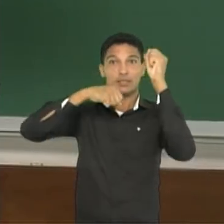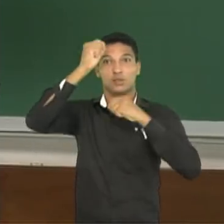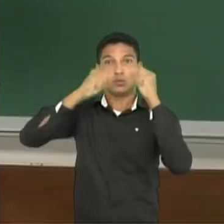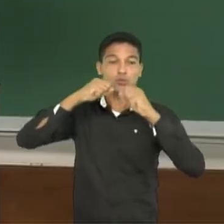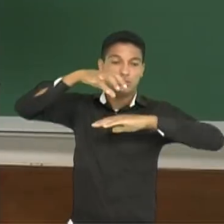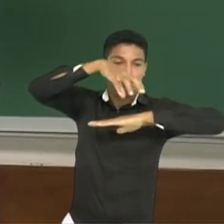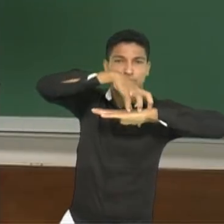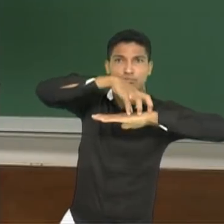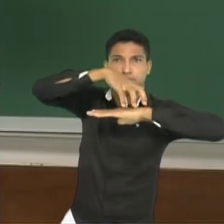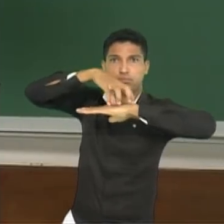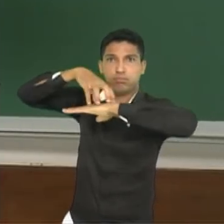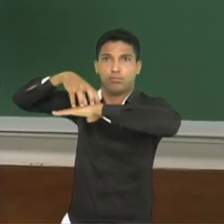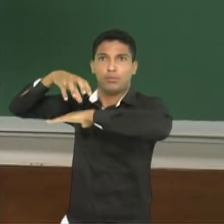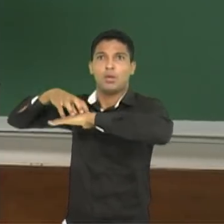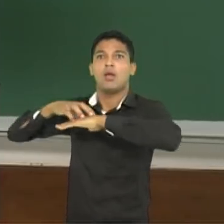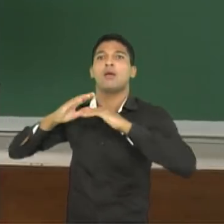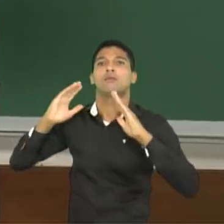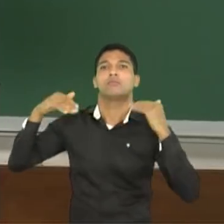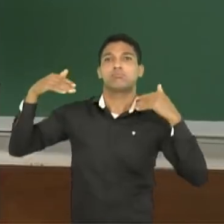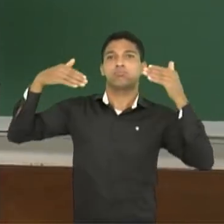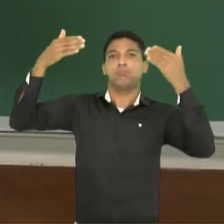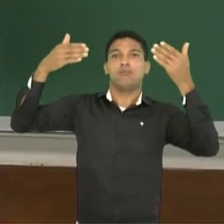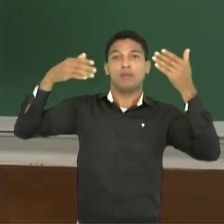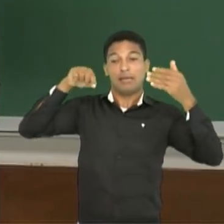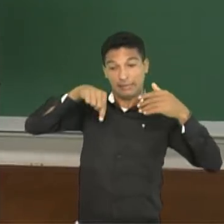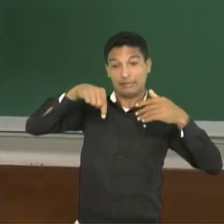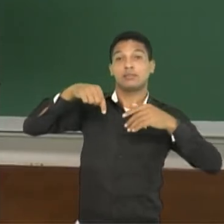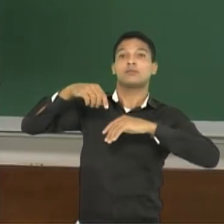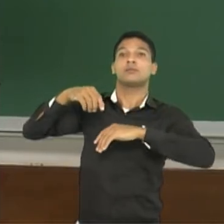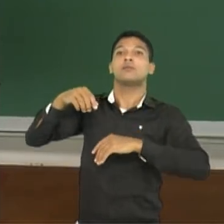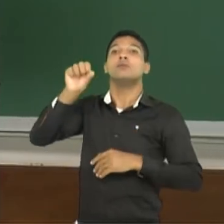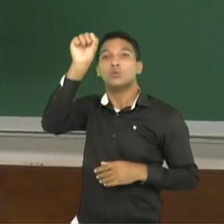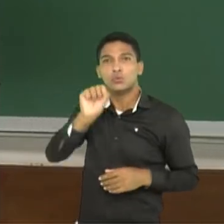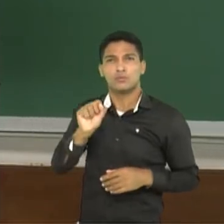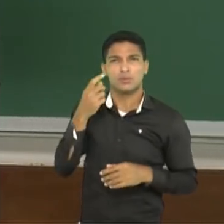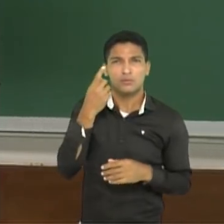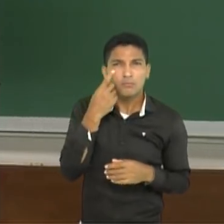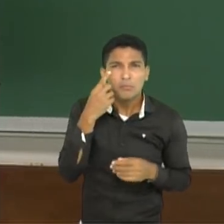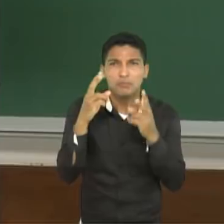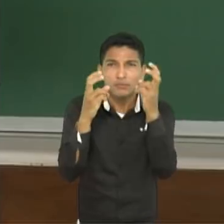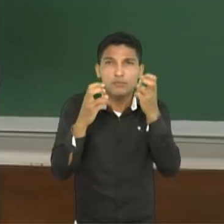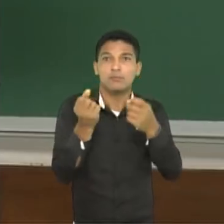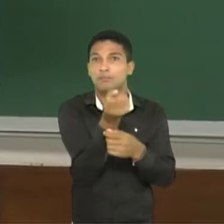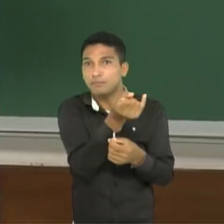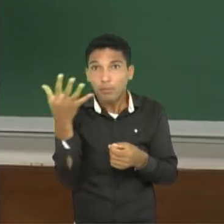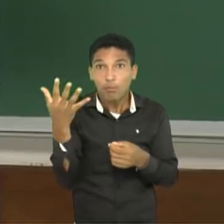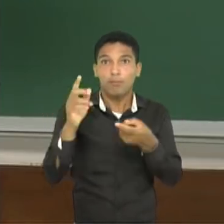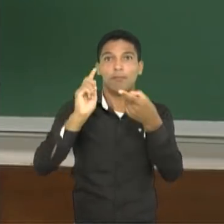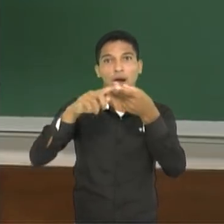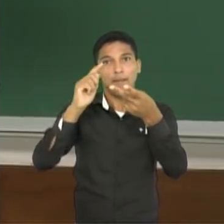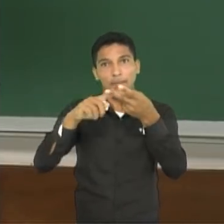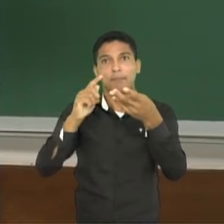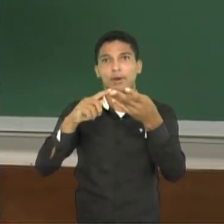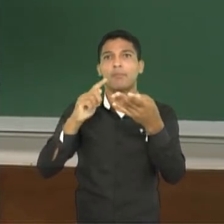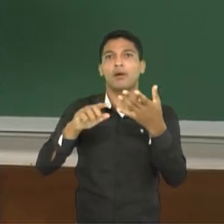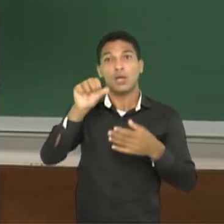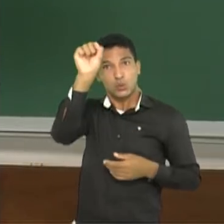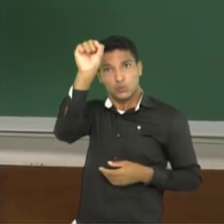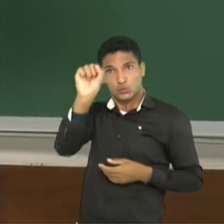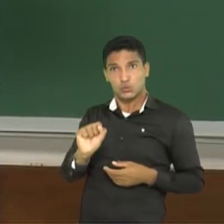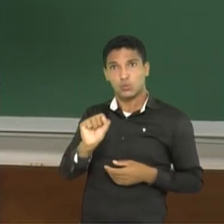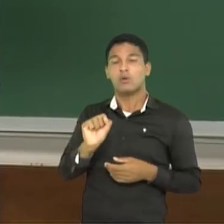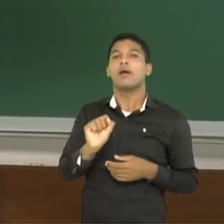ao desenvolvimento da indústria na região. Então, olha quanta coisa a região sul tem ali que ajudou nesse processo